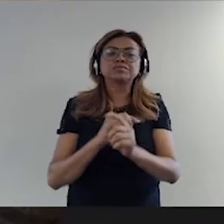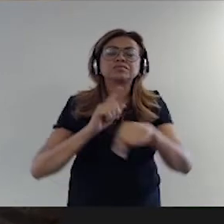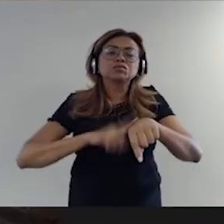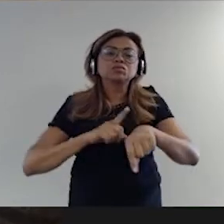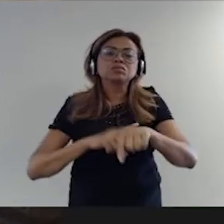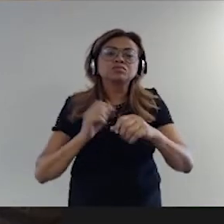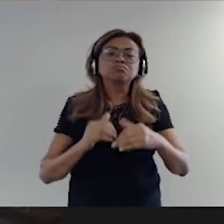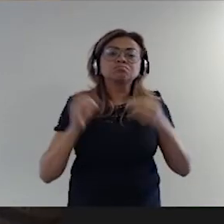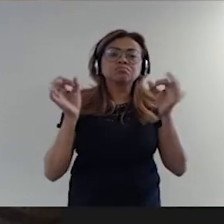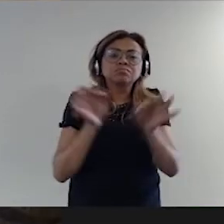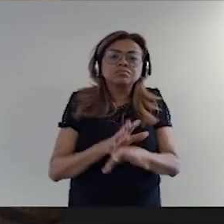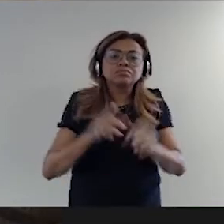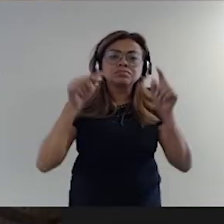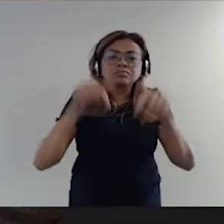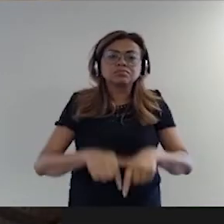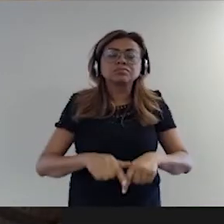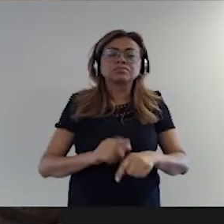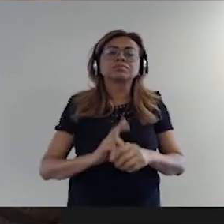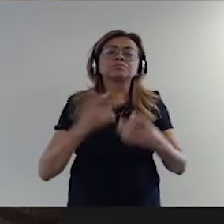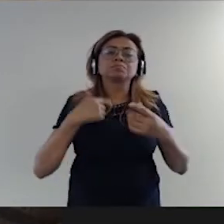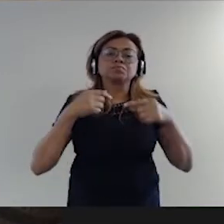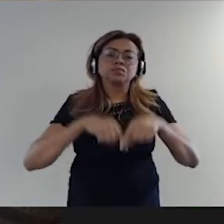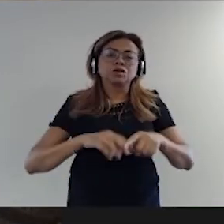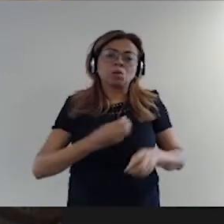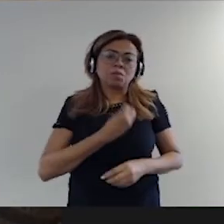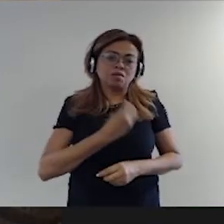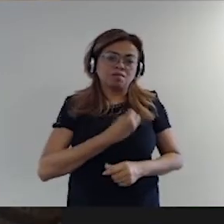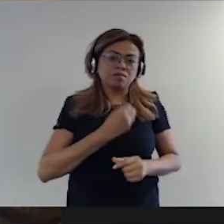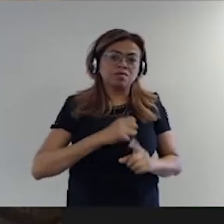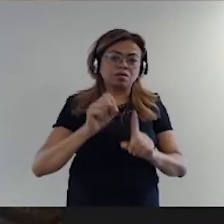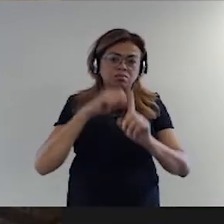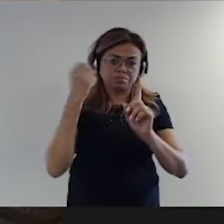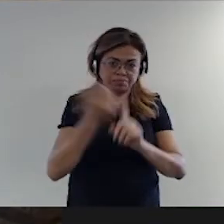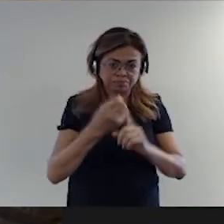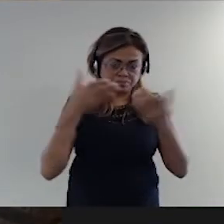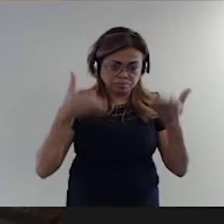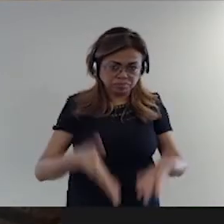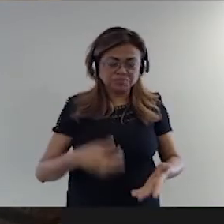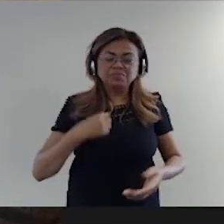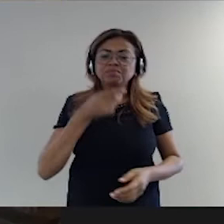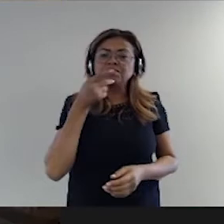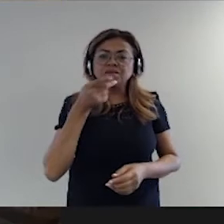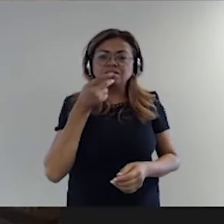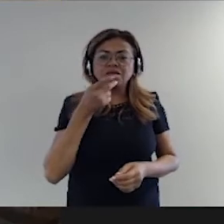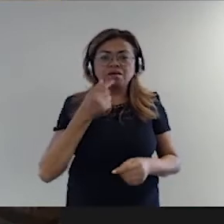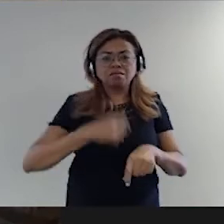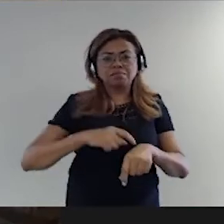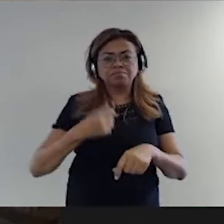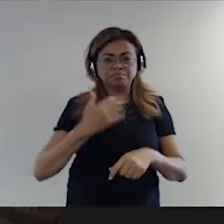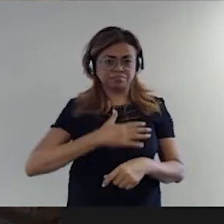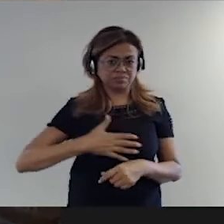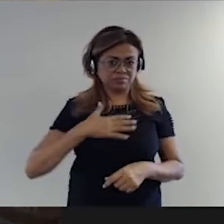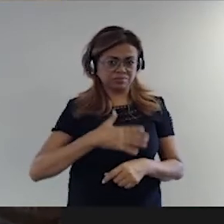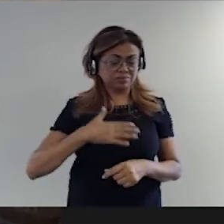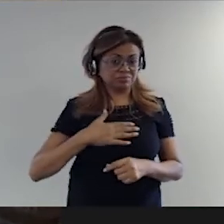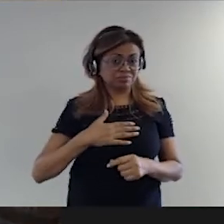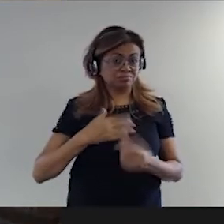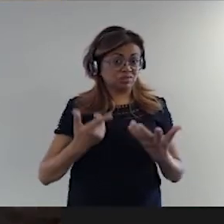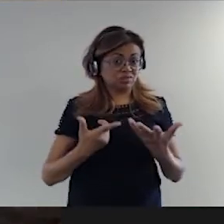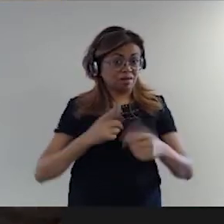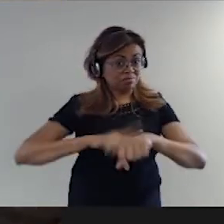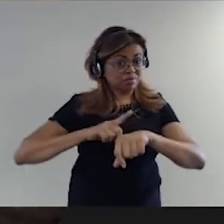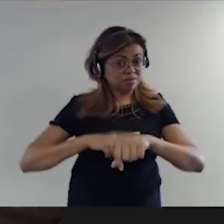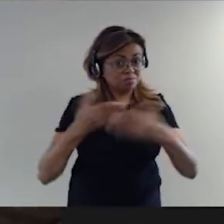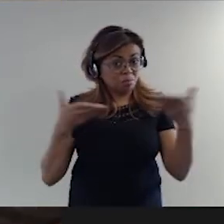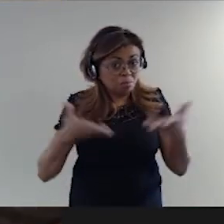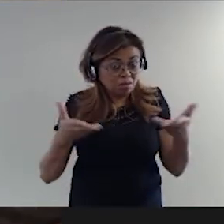minha passagem pela função pública. Quero, dizer da minha alegria de dividir esse momento com o doutor Rafael, da OAB de